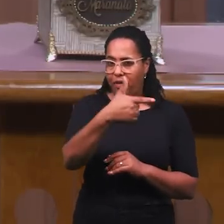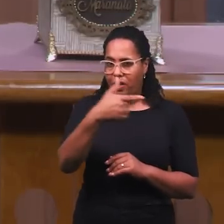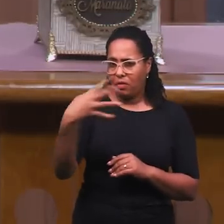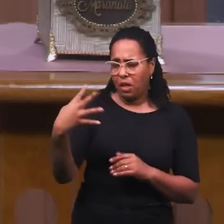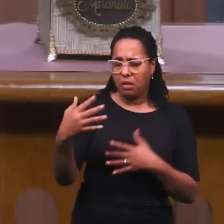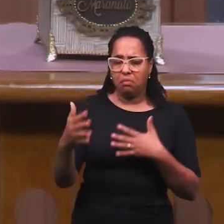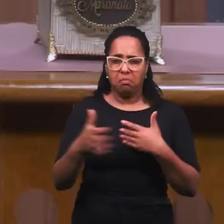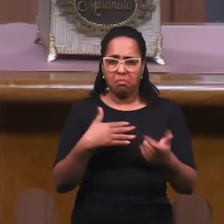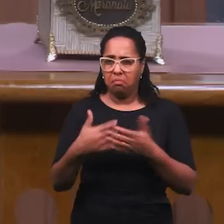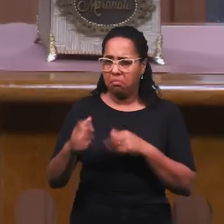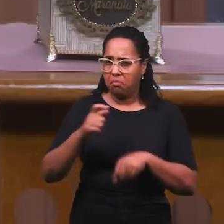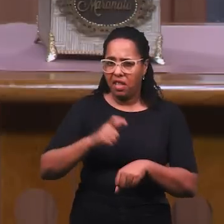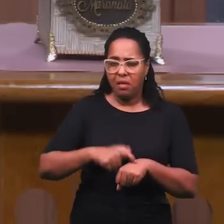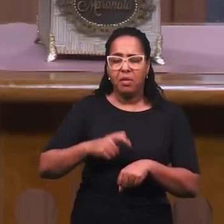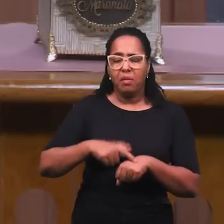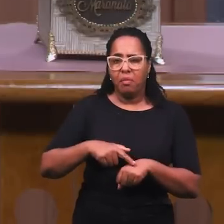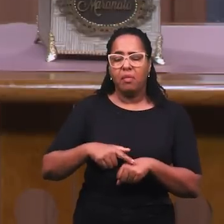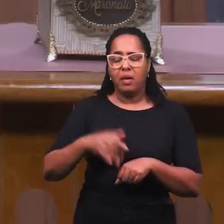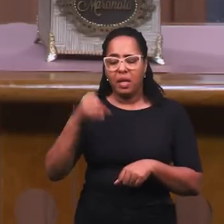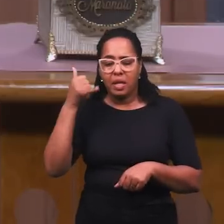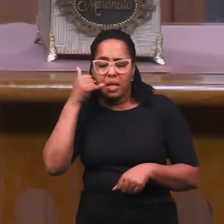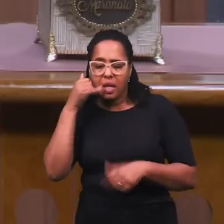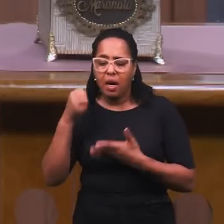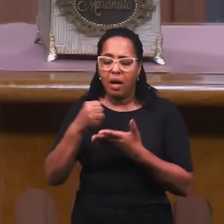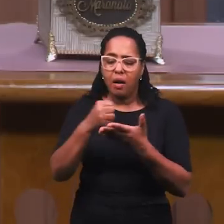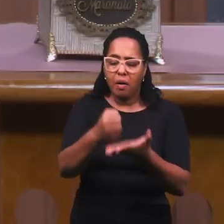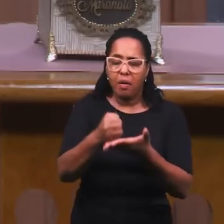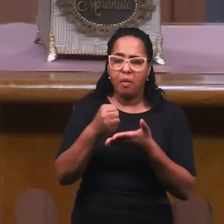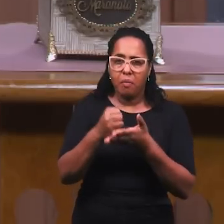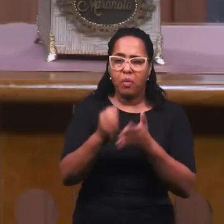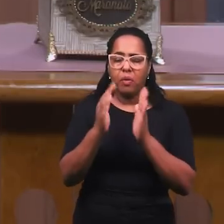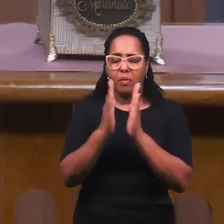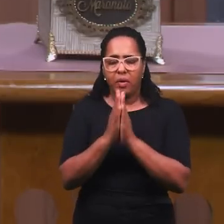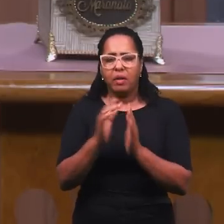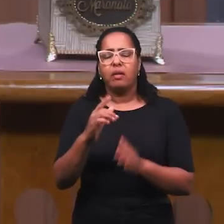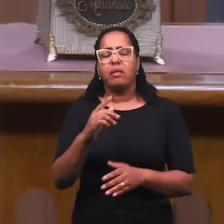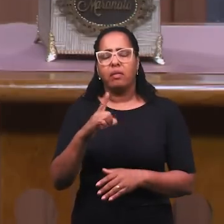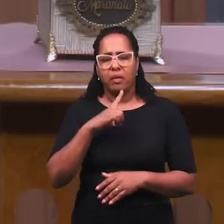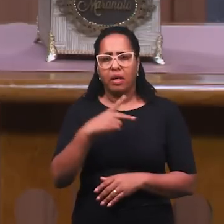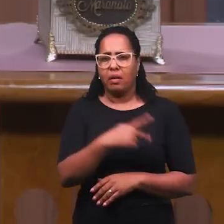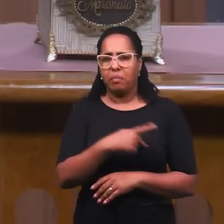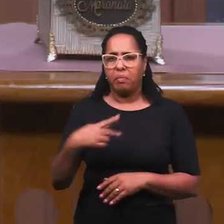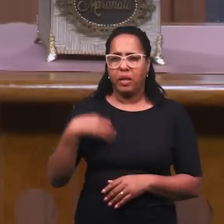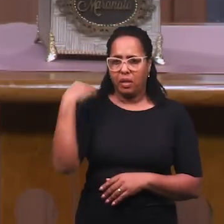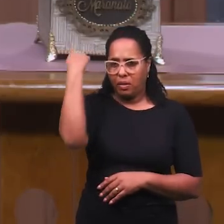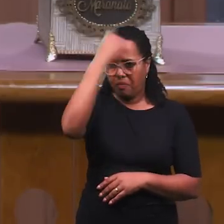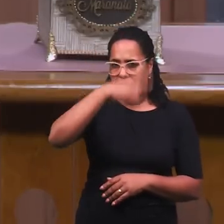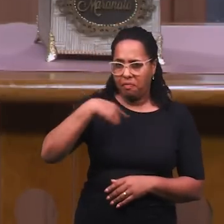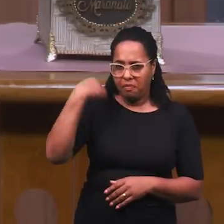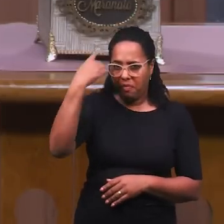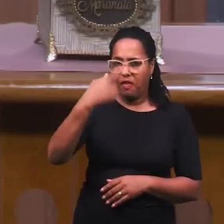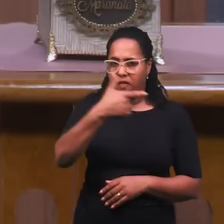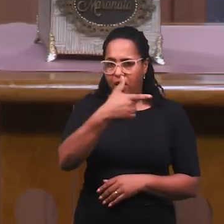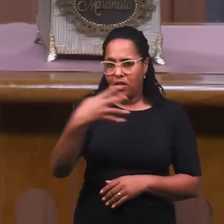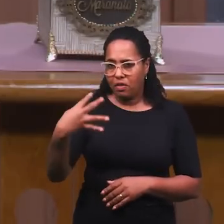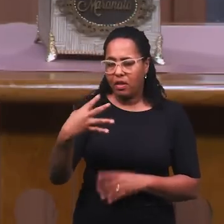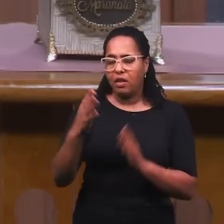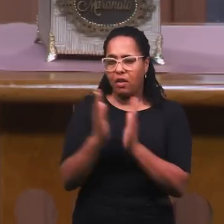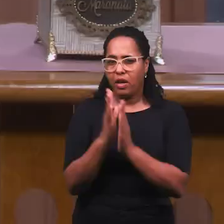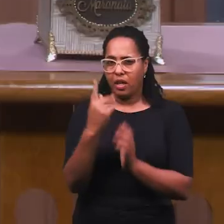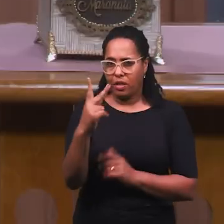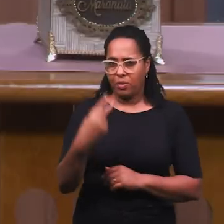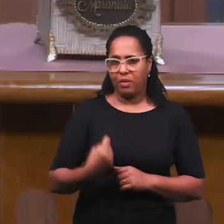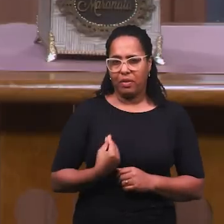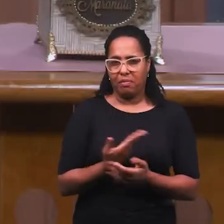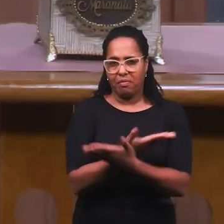Qualquer momento que você ligar, receberá uma oração, uma assistência, porque tem pastores 24